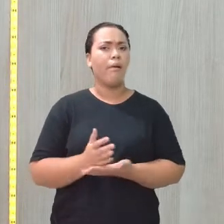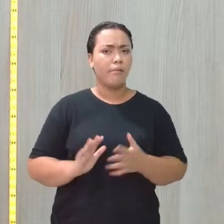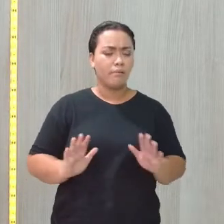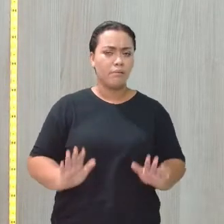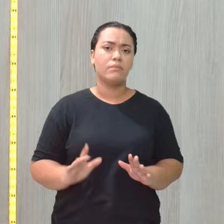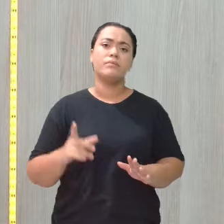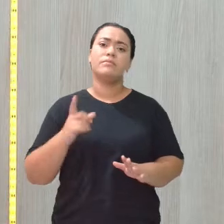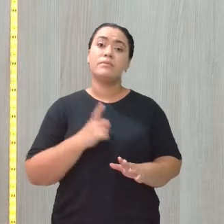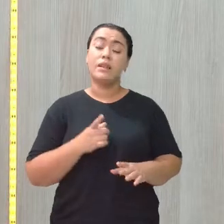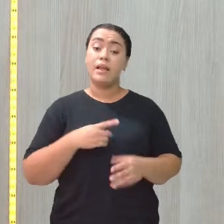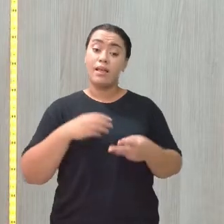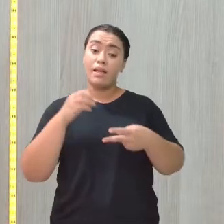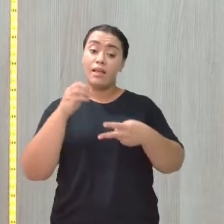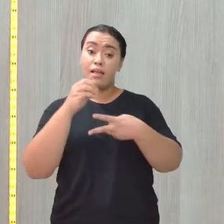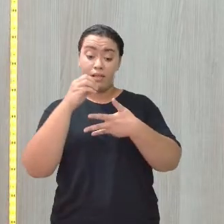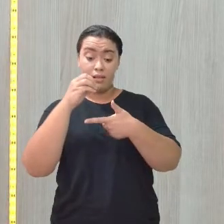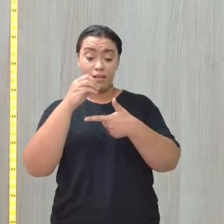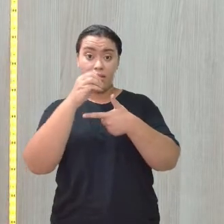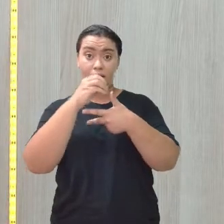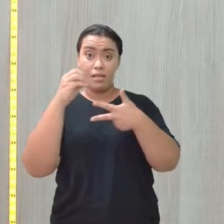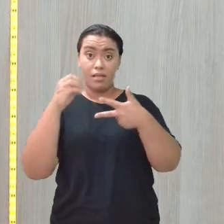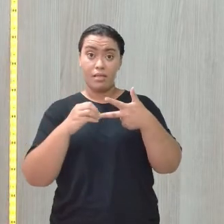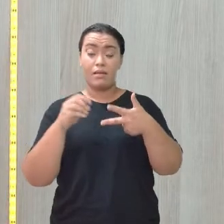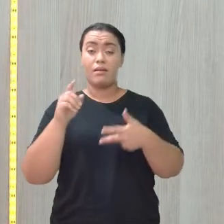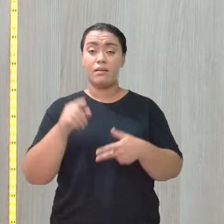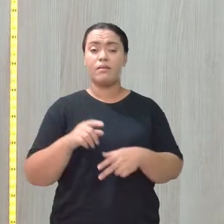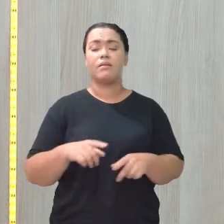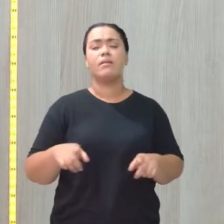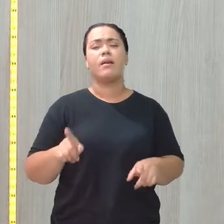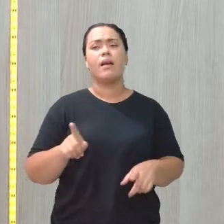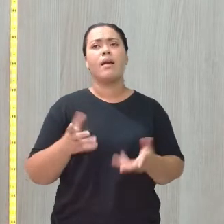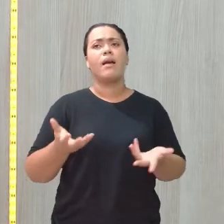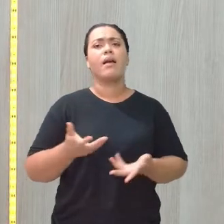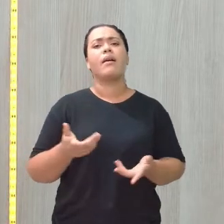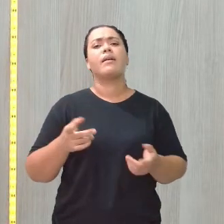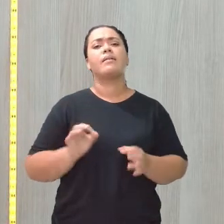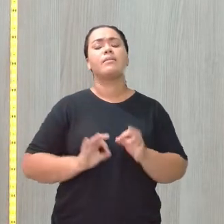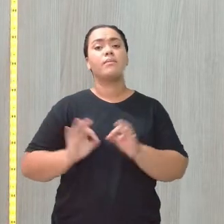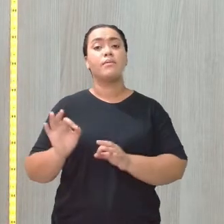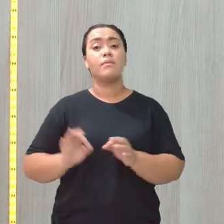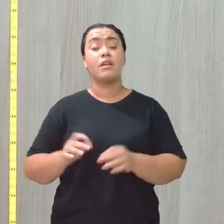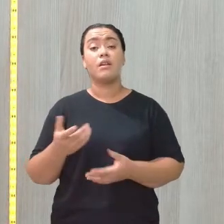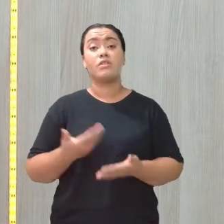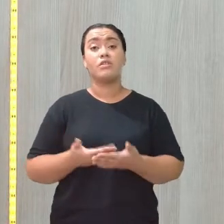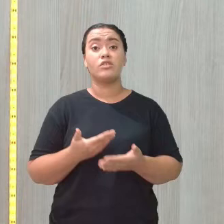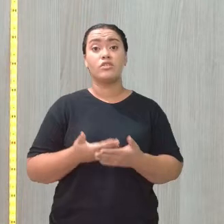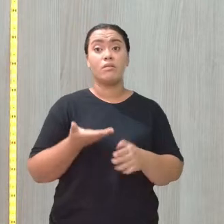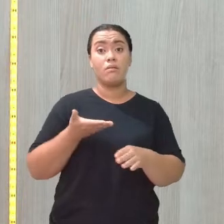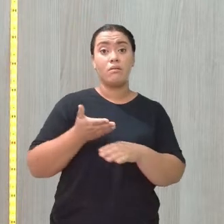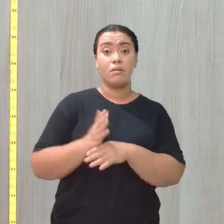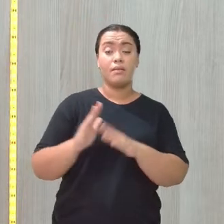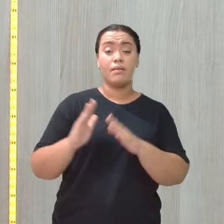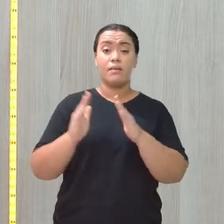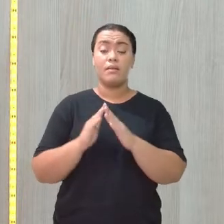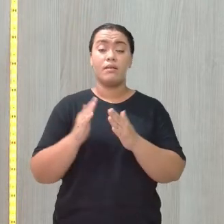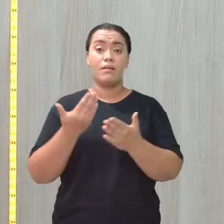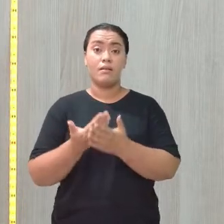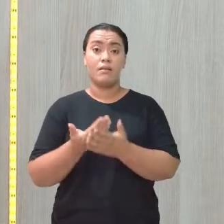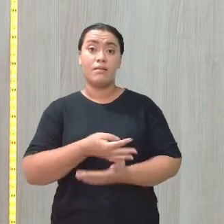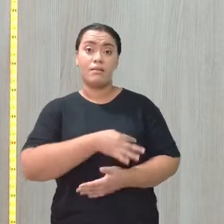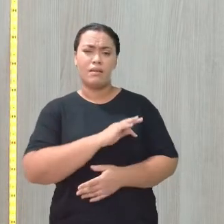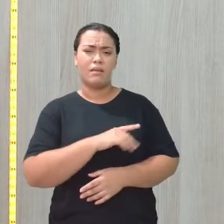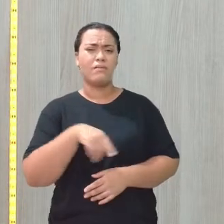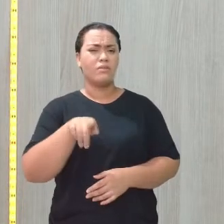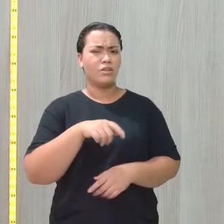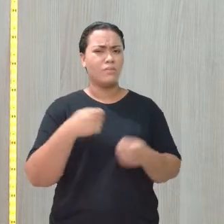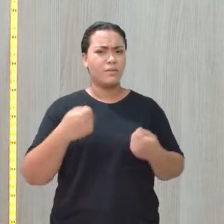prova de Enem, vocês que querem se preparar para outras escolas técnicas, né? Então, vocês estão no 8º ano, já tem que estar alerta